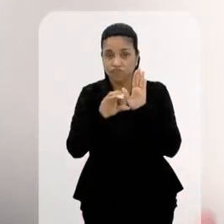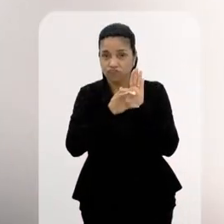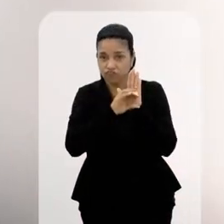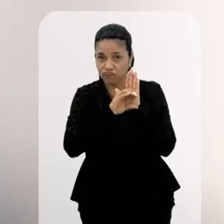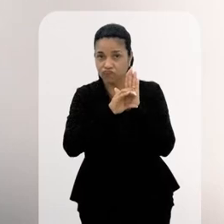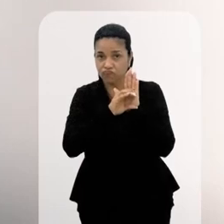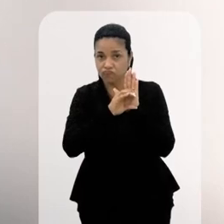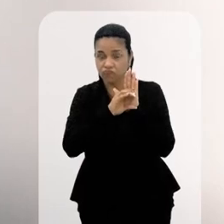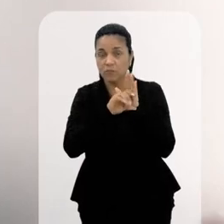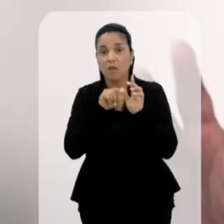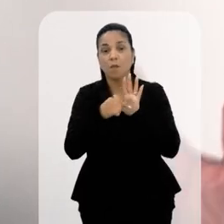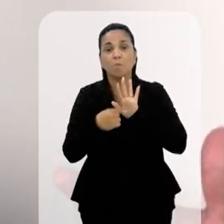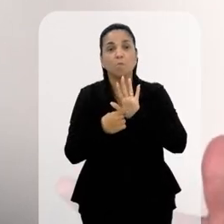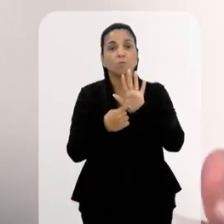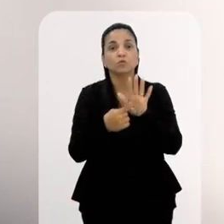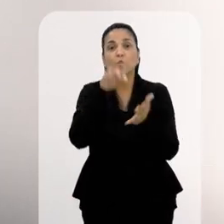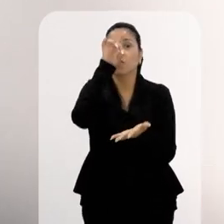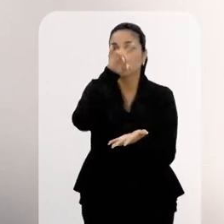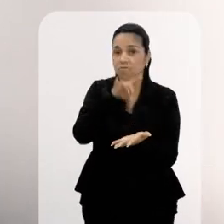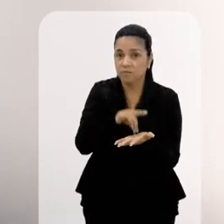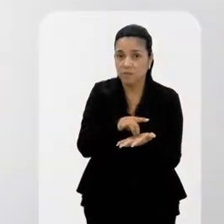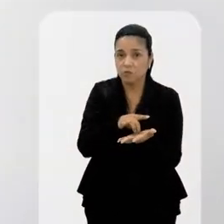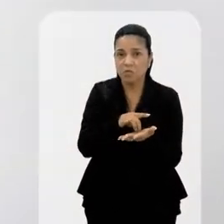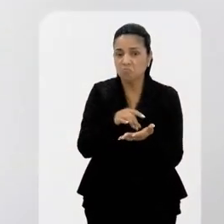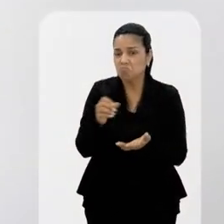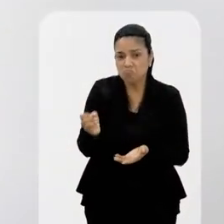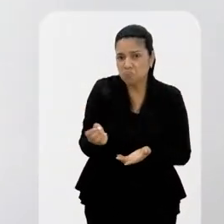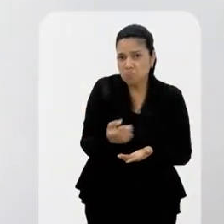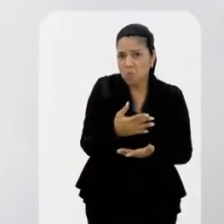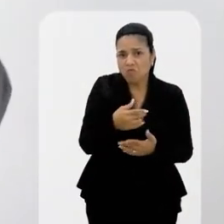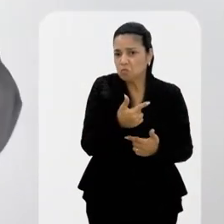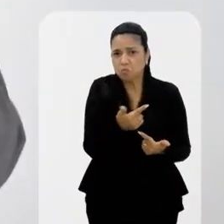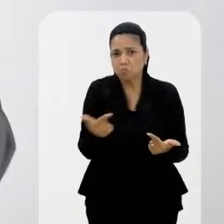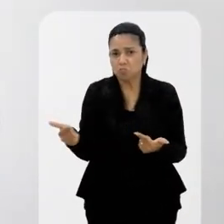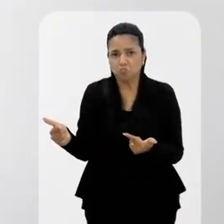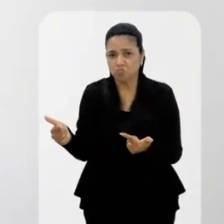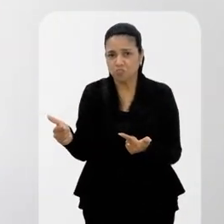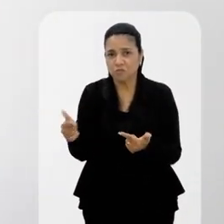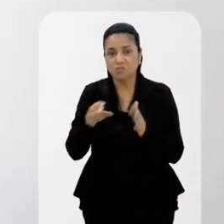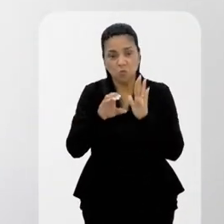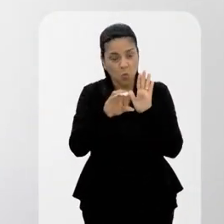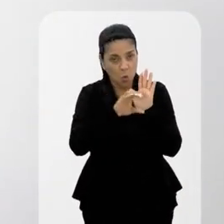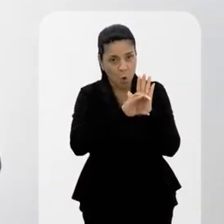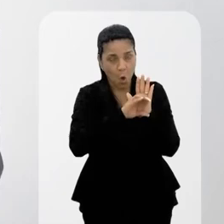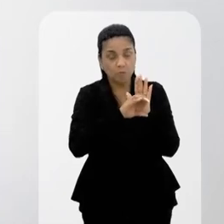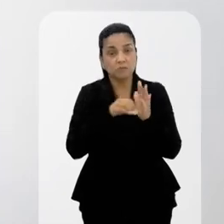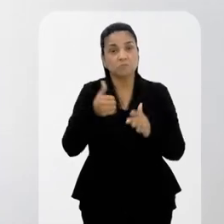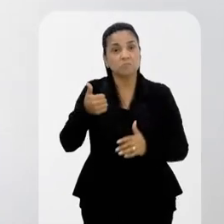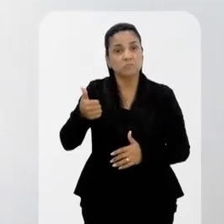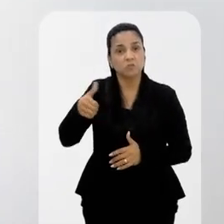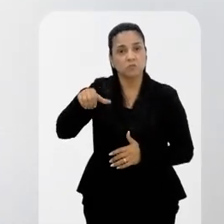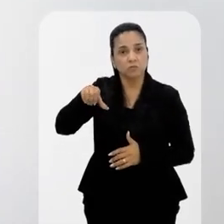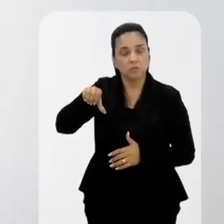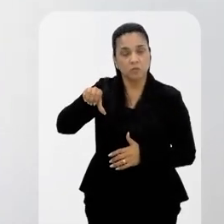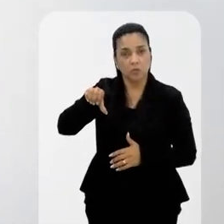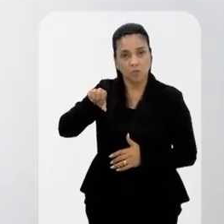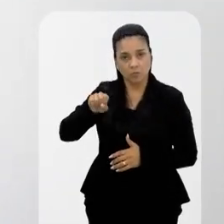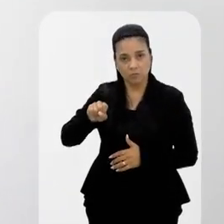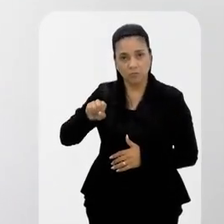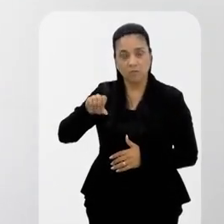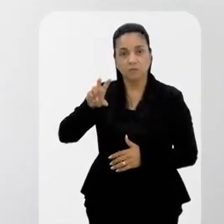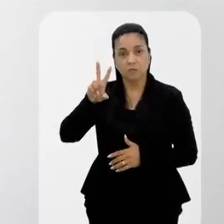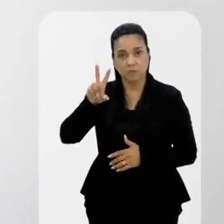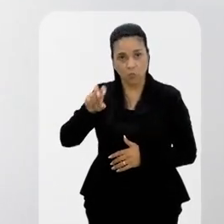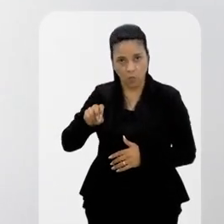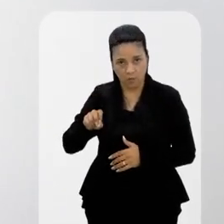que, na verdade, ela oxigenou, mas, na verdade, não inovou, porque nós já tínhamos a boa-fé no vetusto Código Comercial de 1850. A